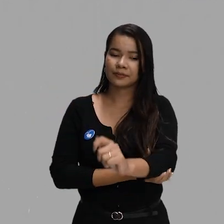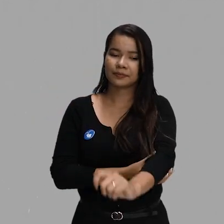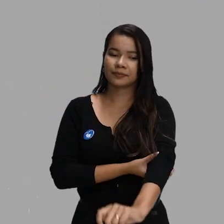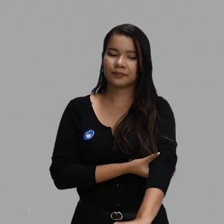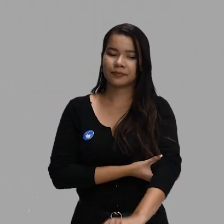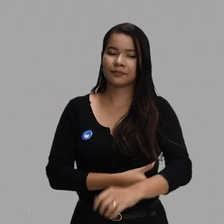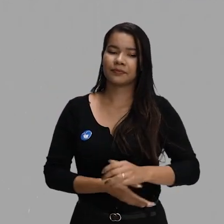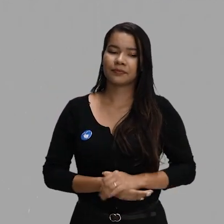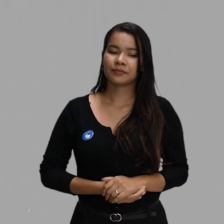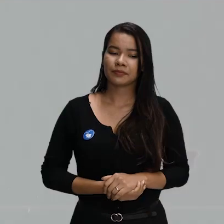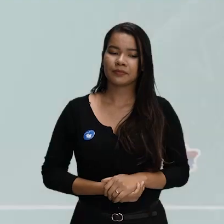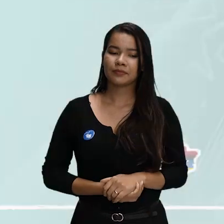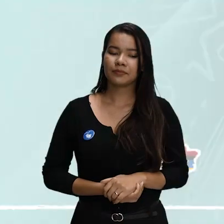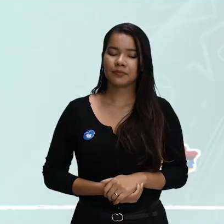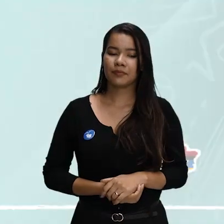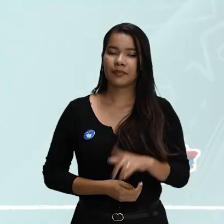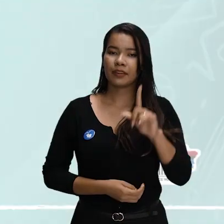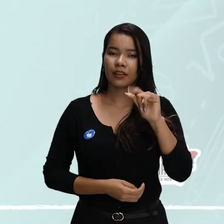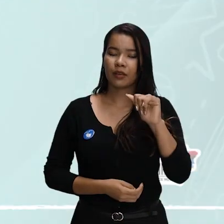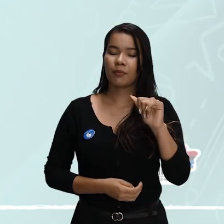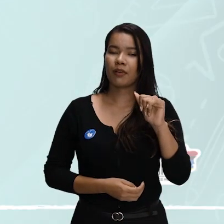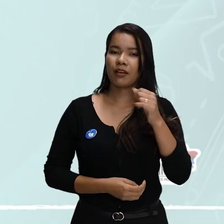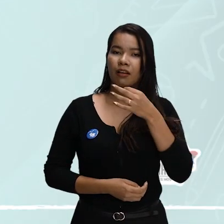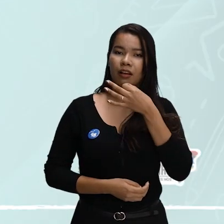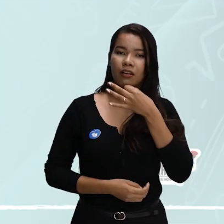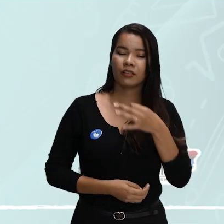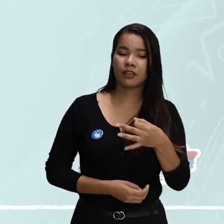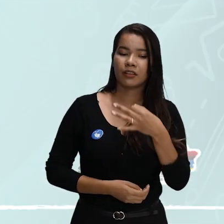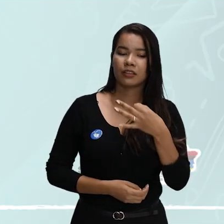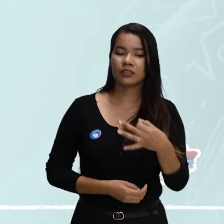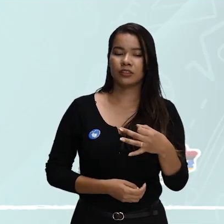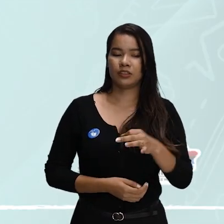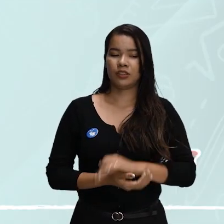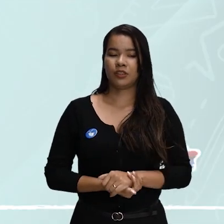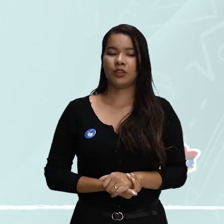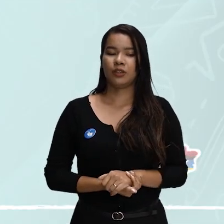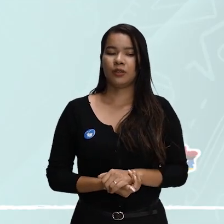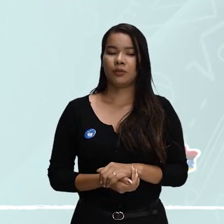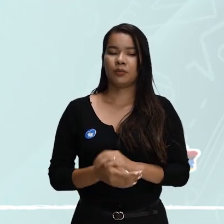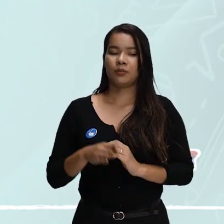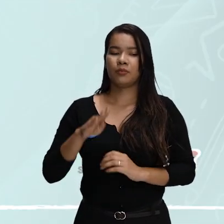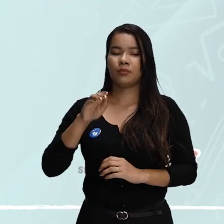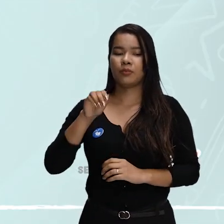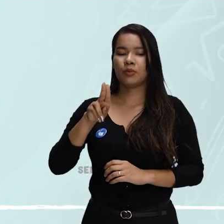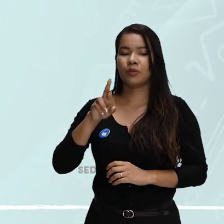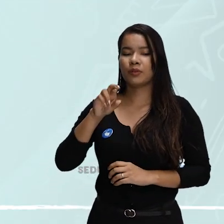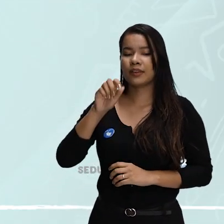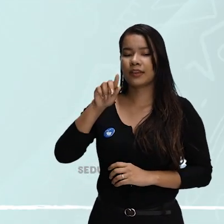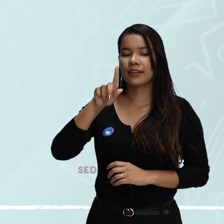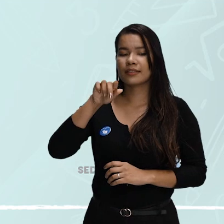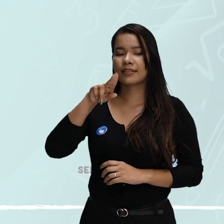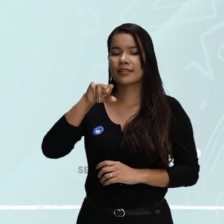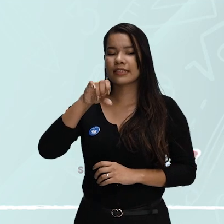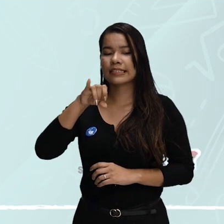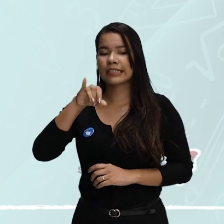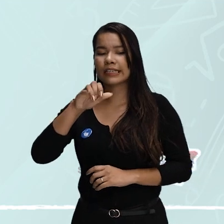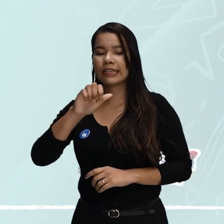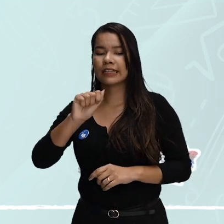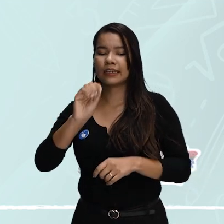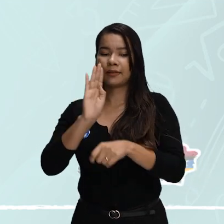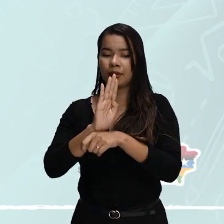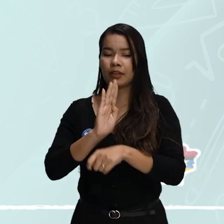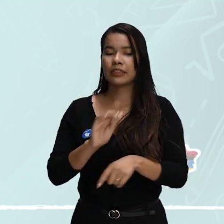Burguesia, esse aqui é uma citação de Nelson Werneck Sodré. Burguesia e romantismo, pois, são como sinônimos.